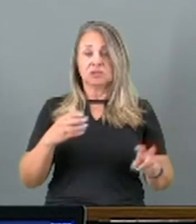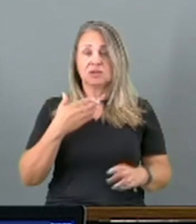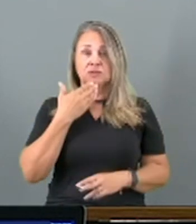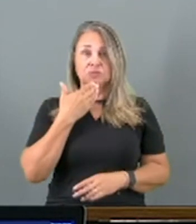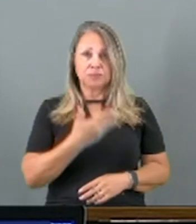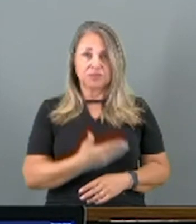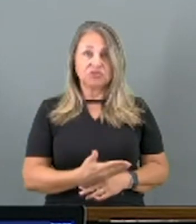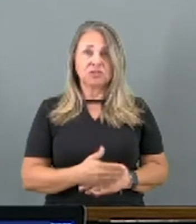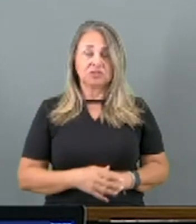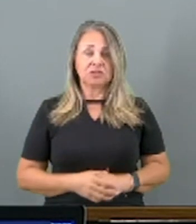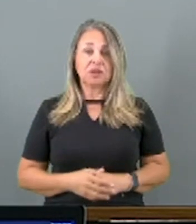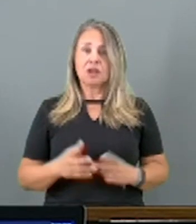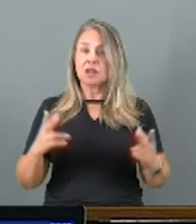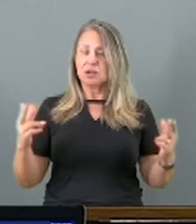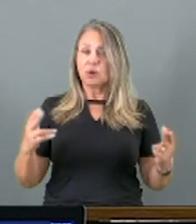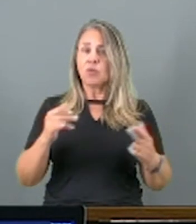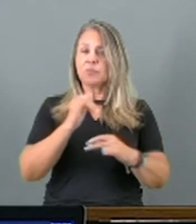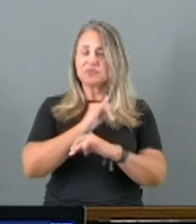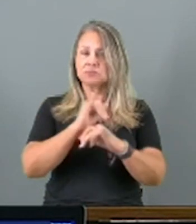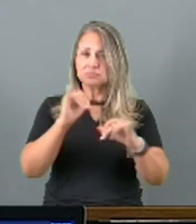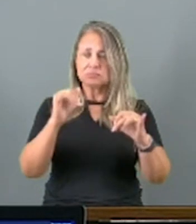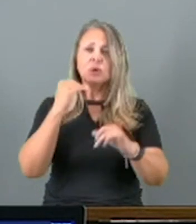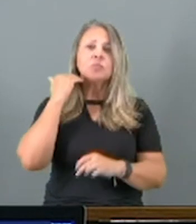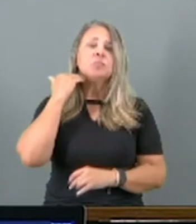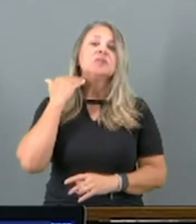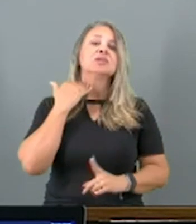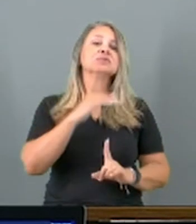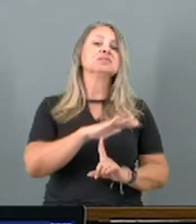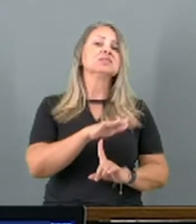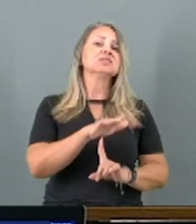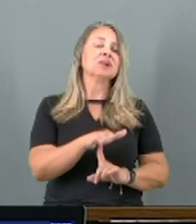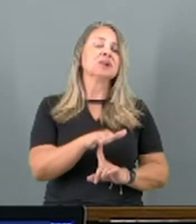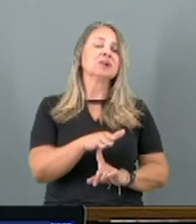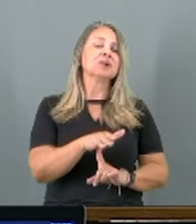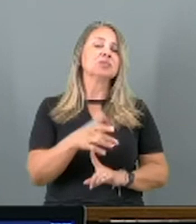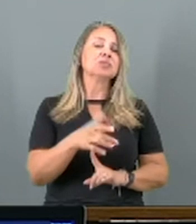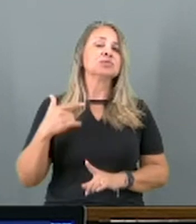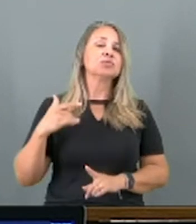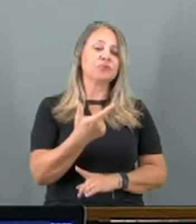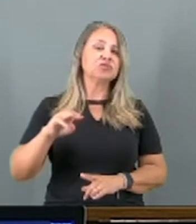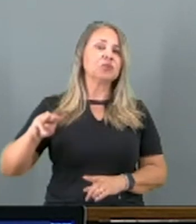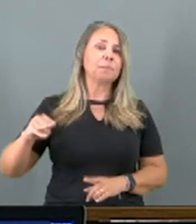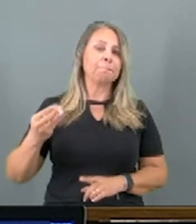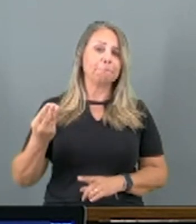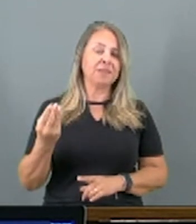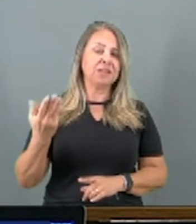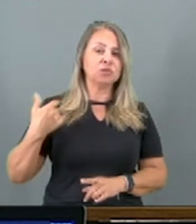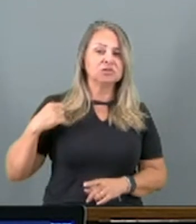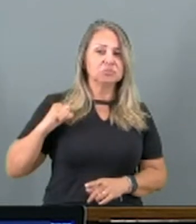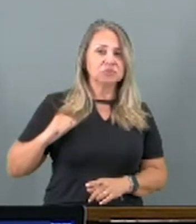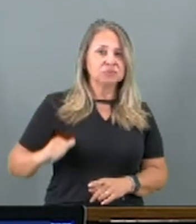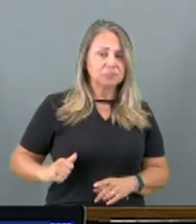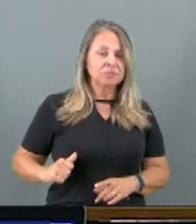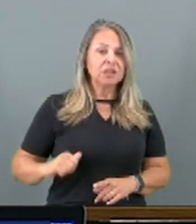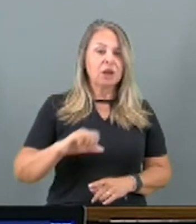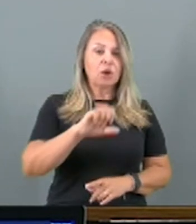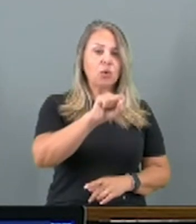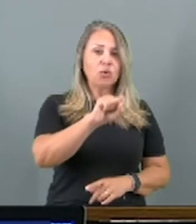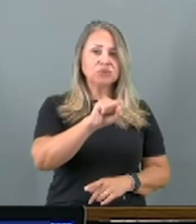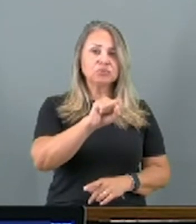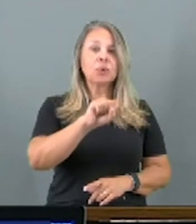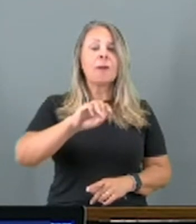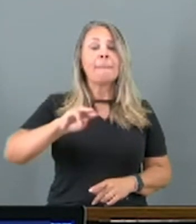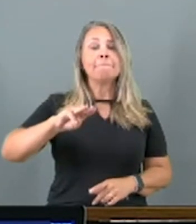segundo dados do banco central dos 20 milhões de Bolsa Família estão jogando agora olha o